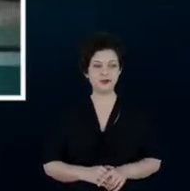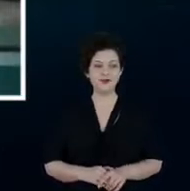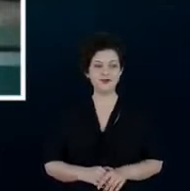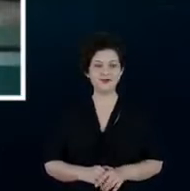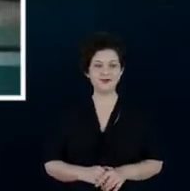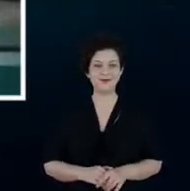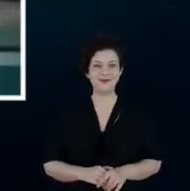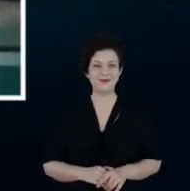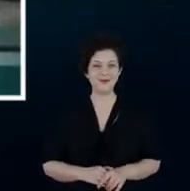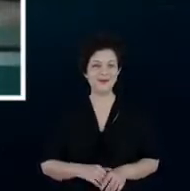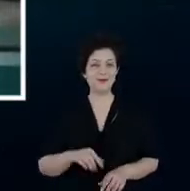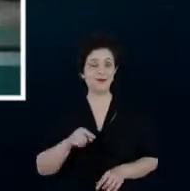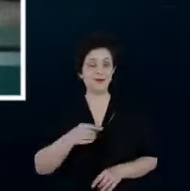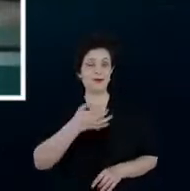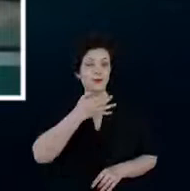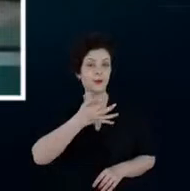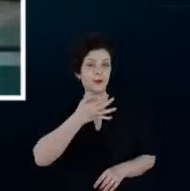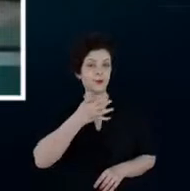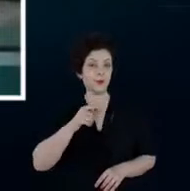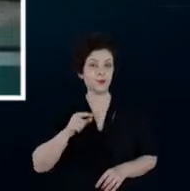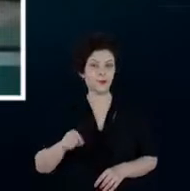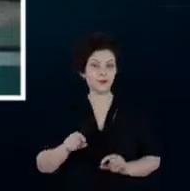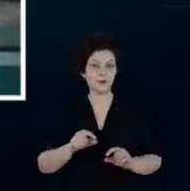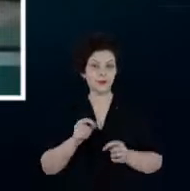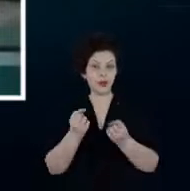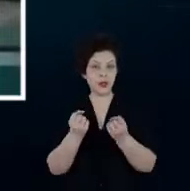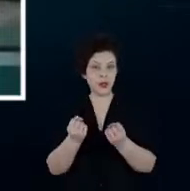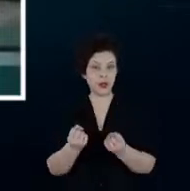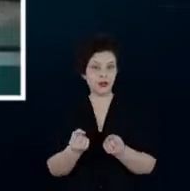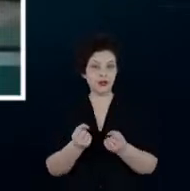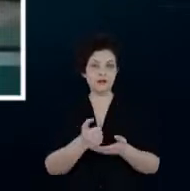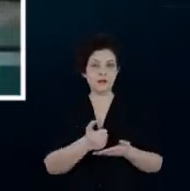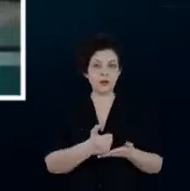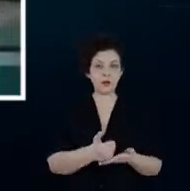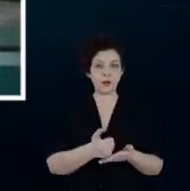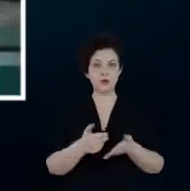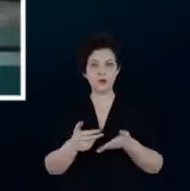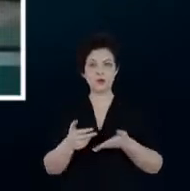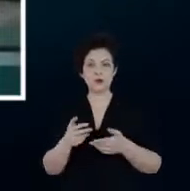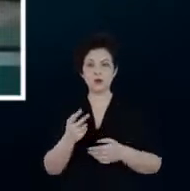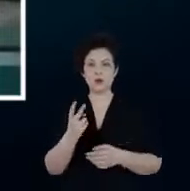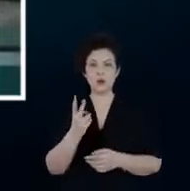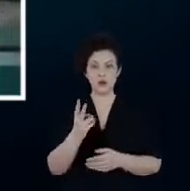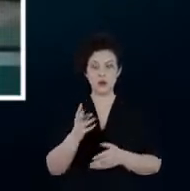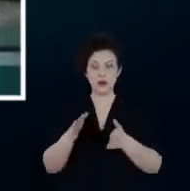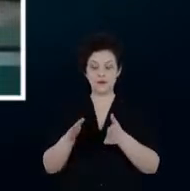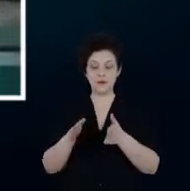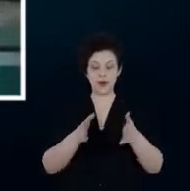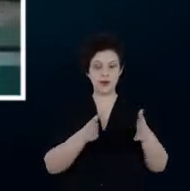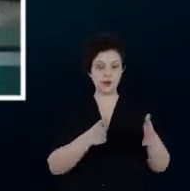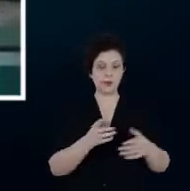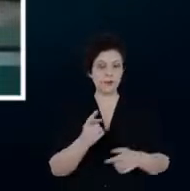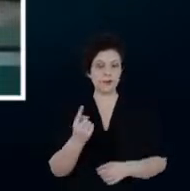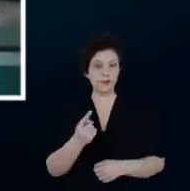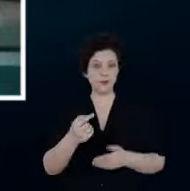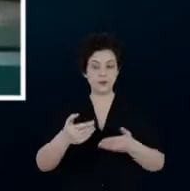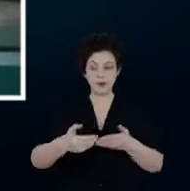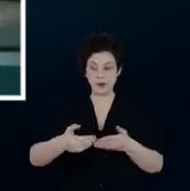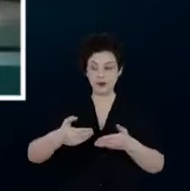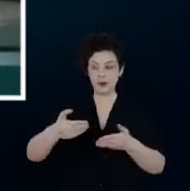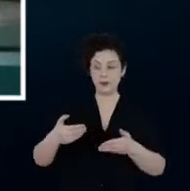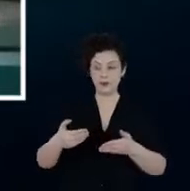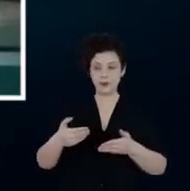essa gestão de carga por duas fases. A primeira fase é antes do